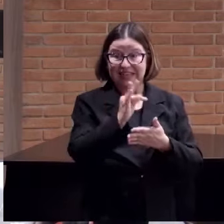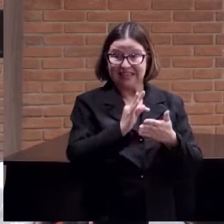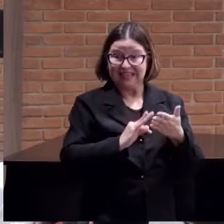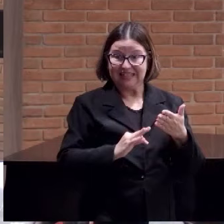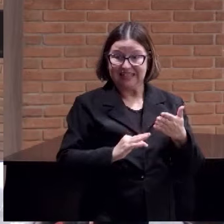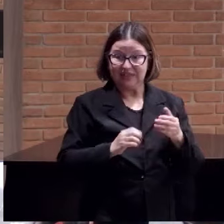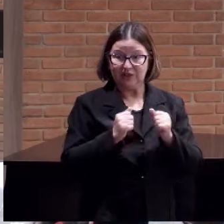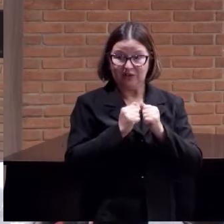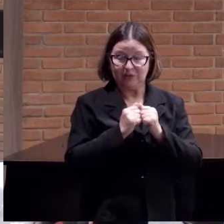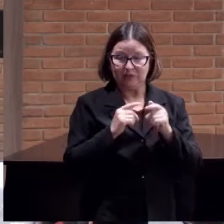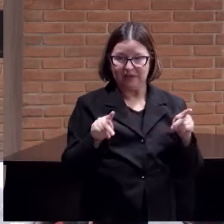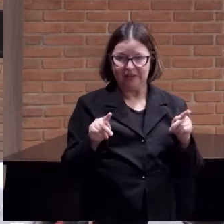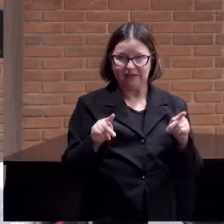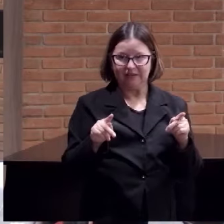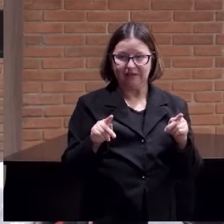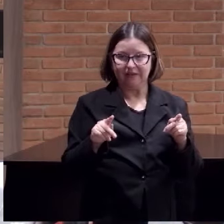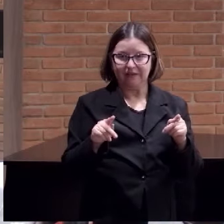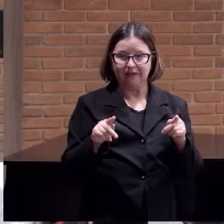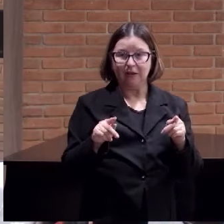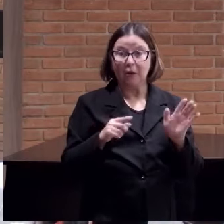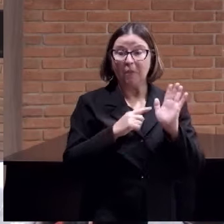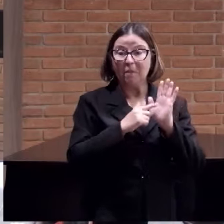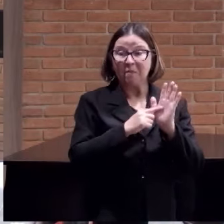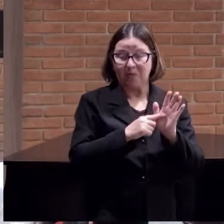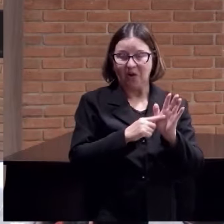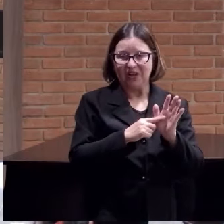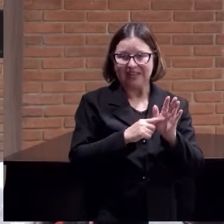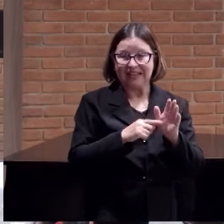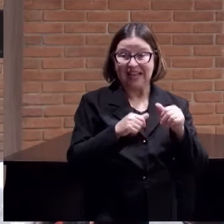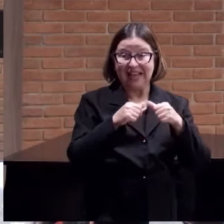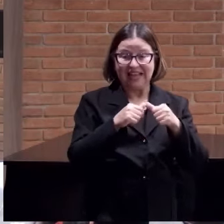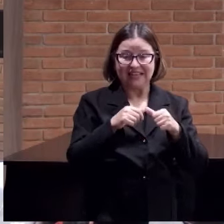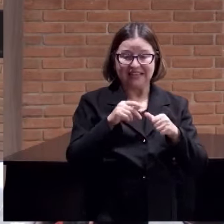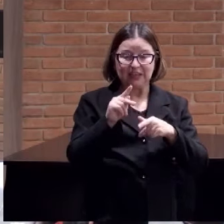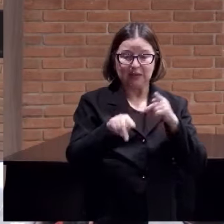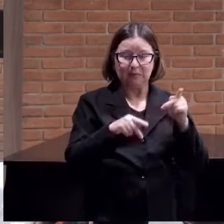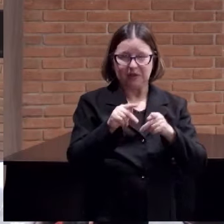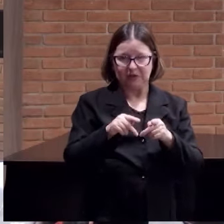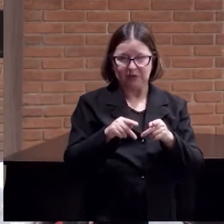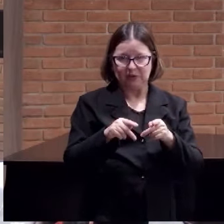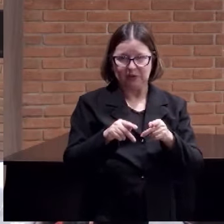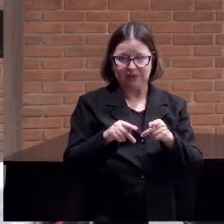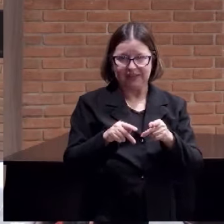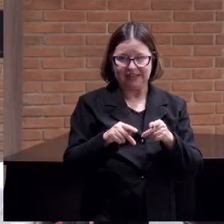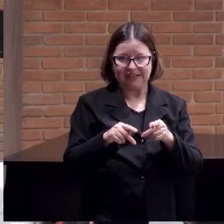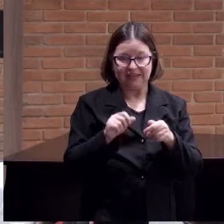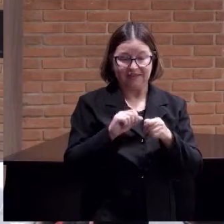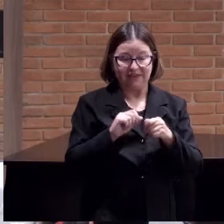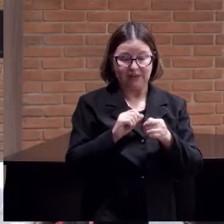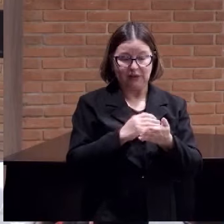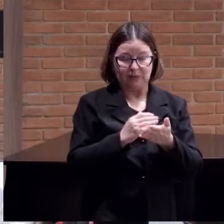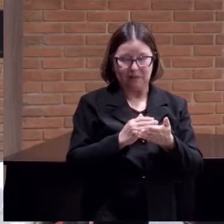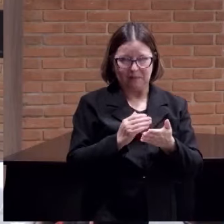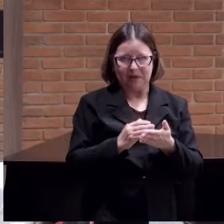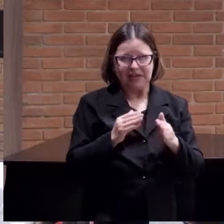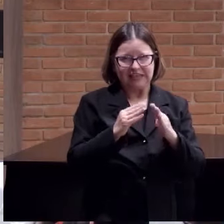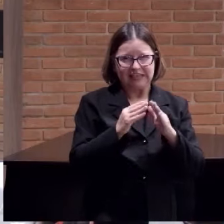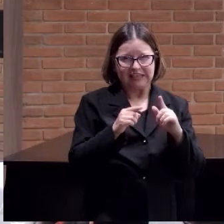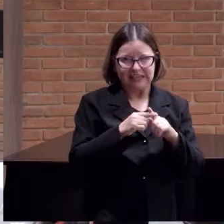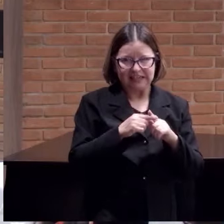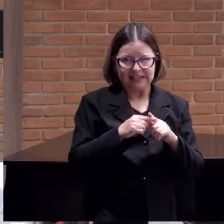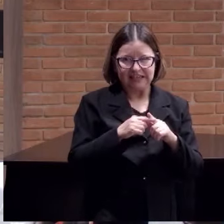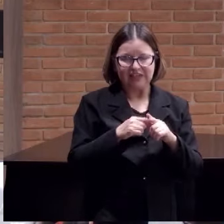presença, fazendo parte da igreja, tanto da igreja de Esmirna, quanto da igreja